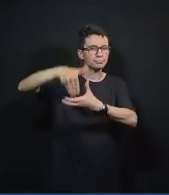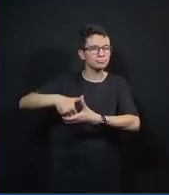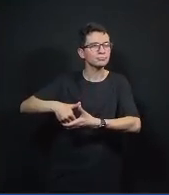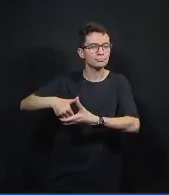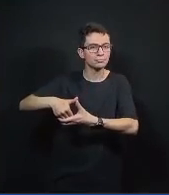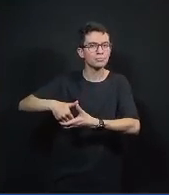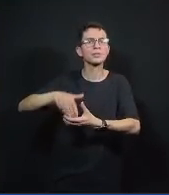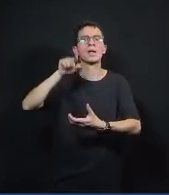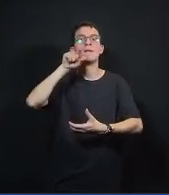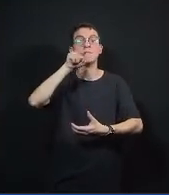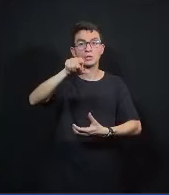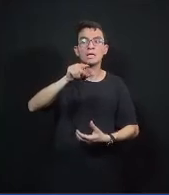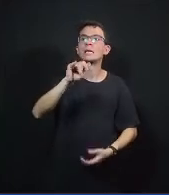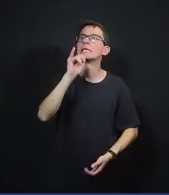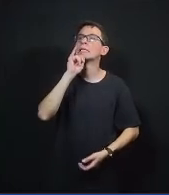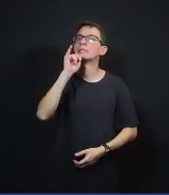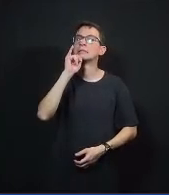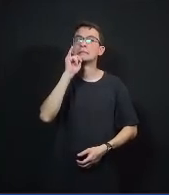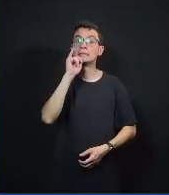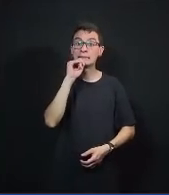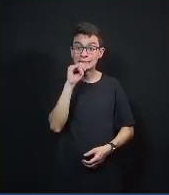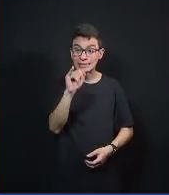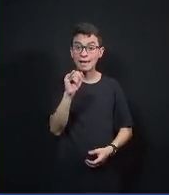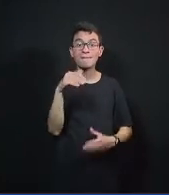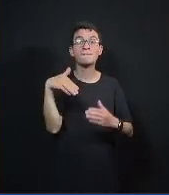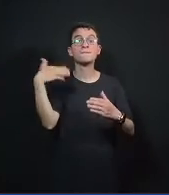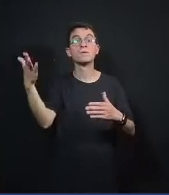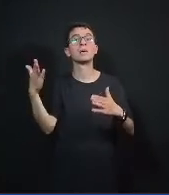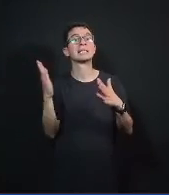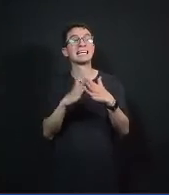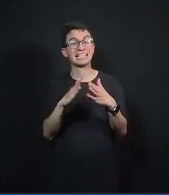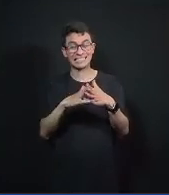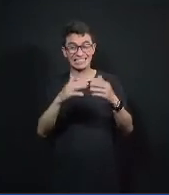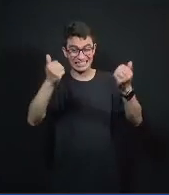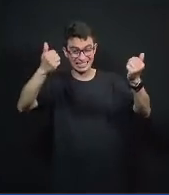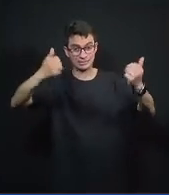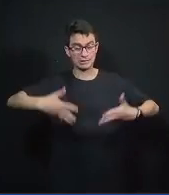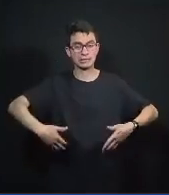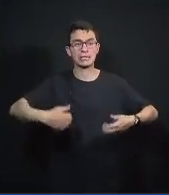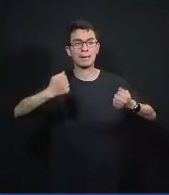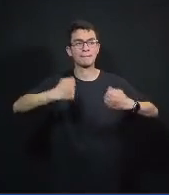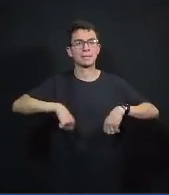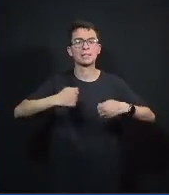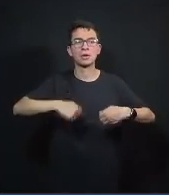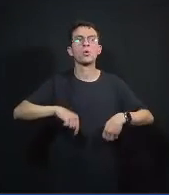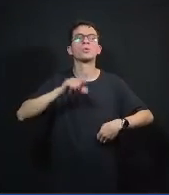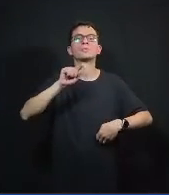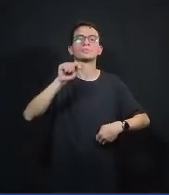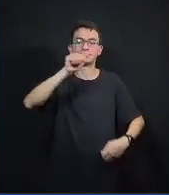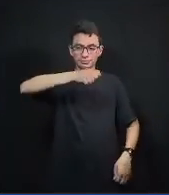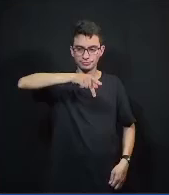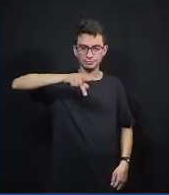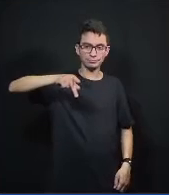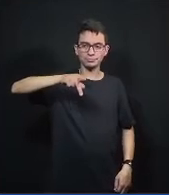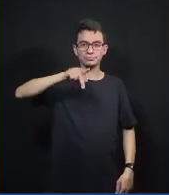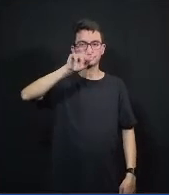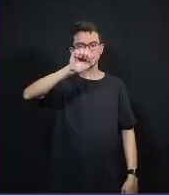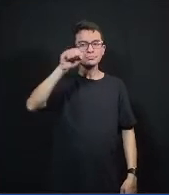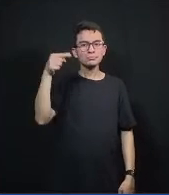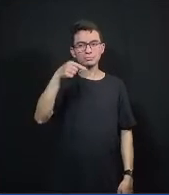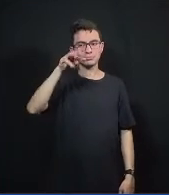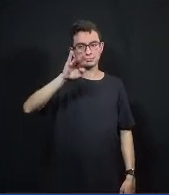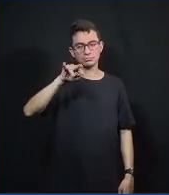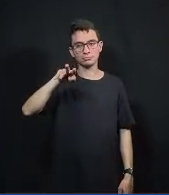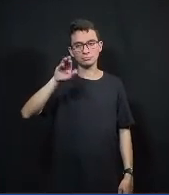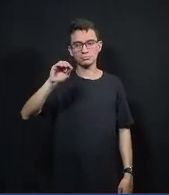Você, eleitor, que no dia da eleição estiver fora do seu domicílio, precisar justificar sua ausência às urnas, utilize o nosso aplicativo e-título e apresente a